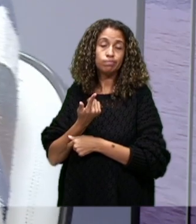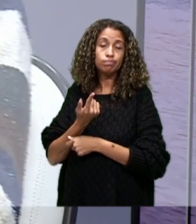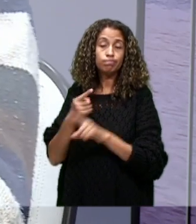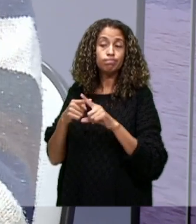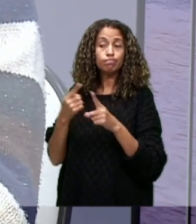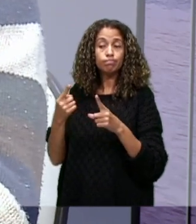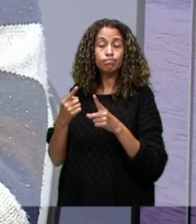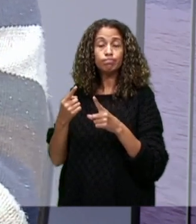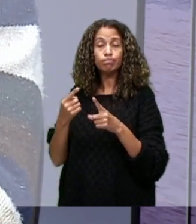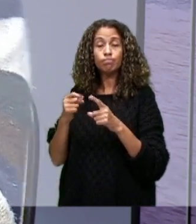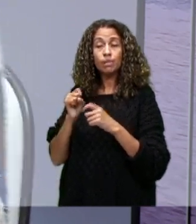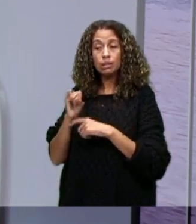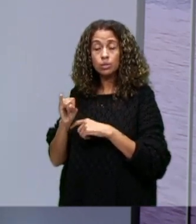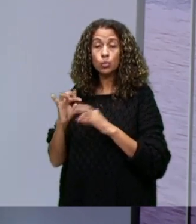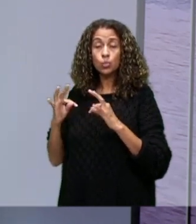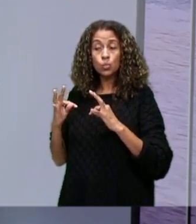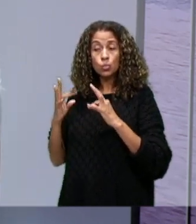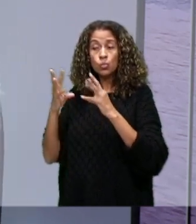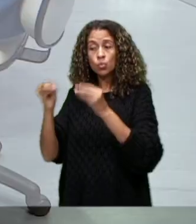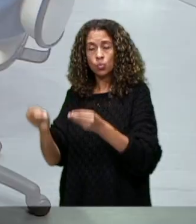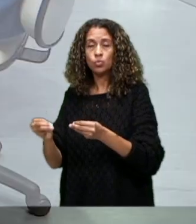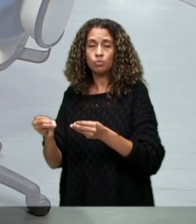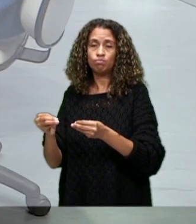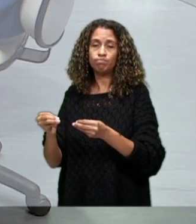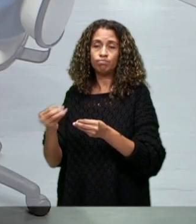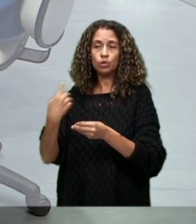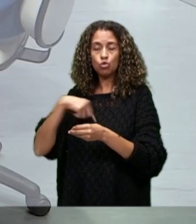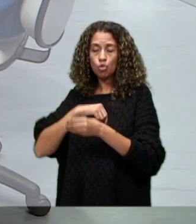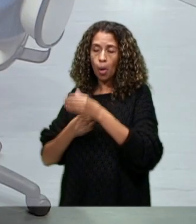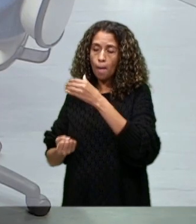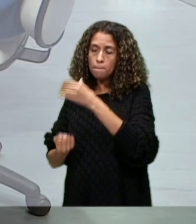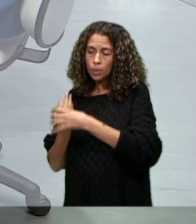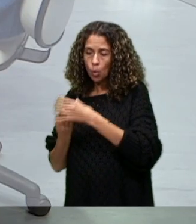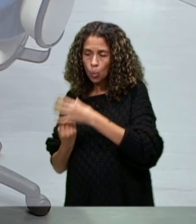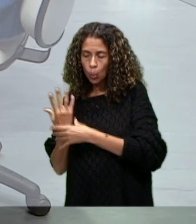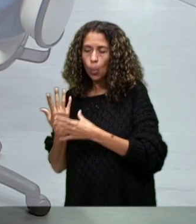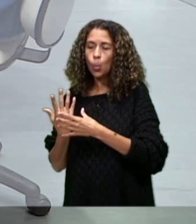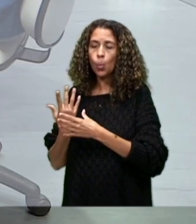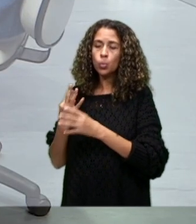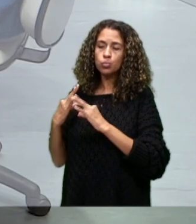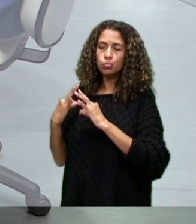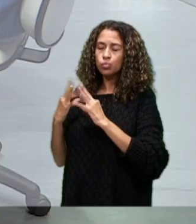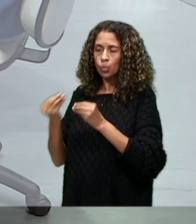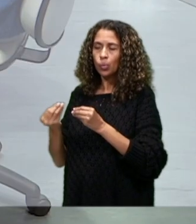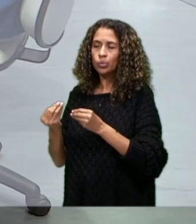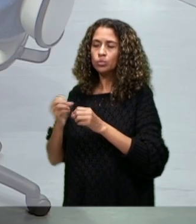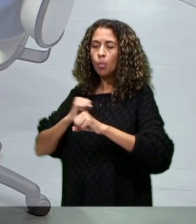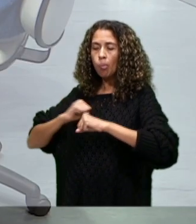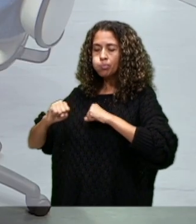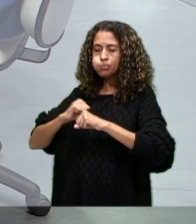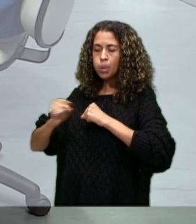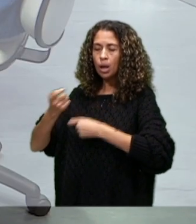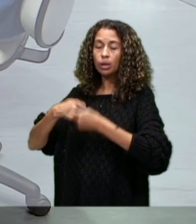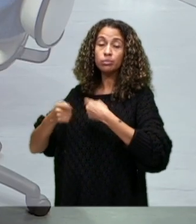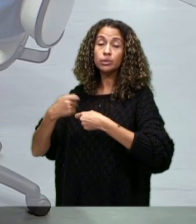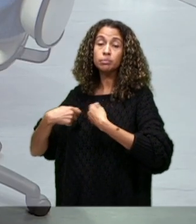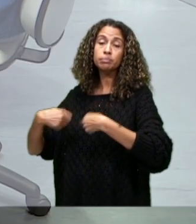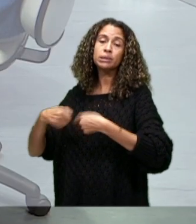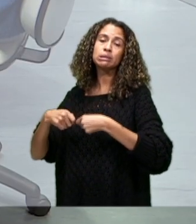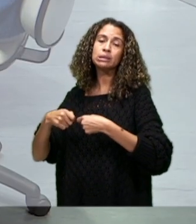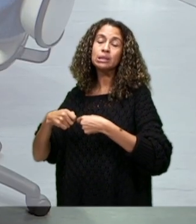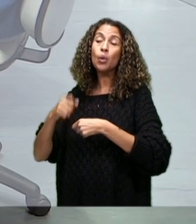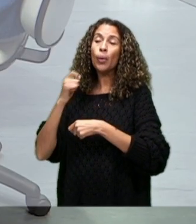que basicamente tudo, né, o que a gente produz, ou todo esse movimento de econômico, depende de